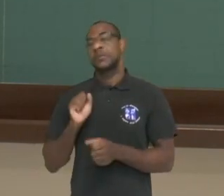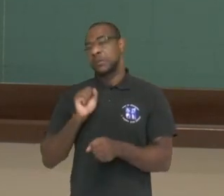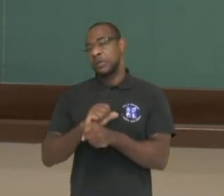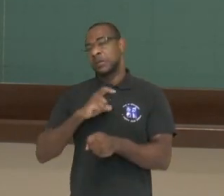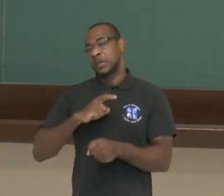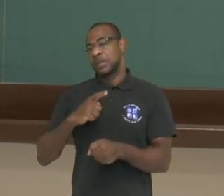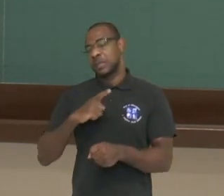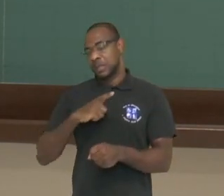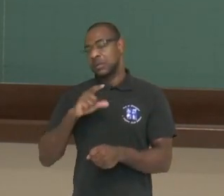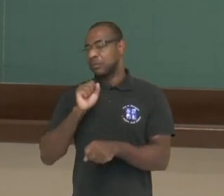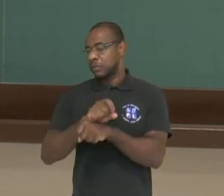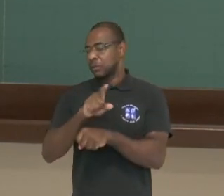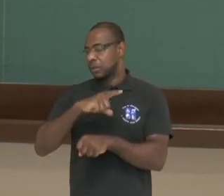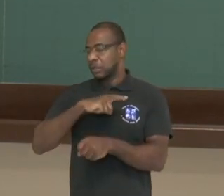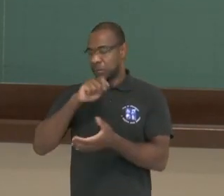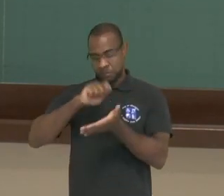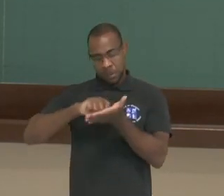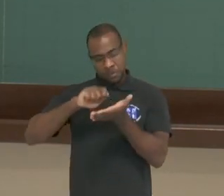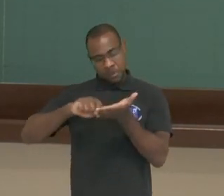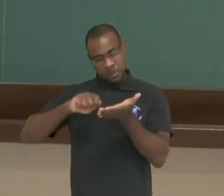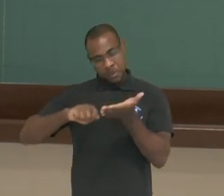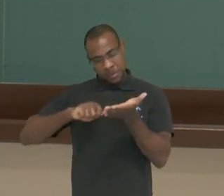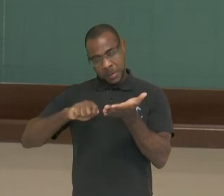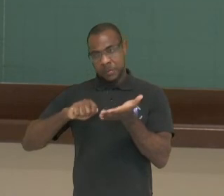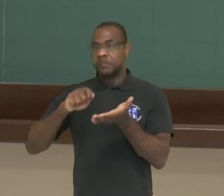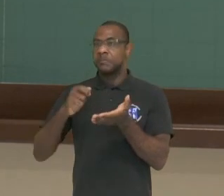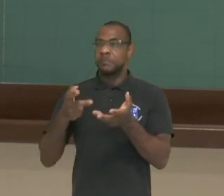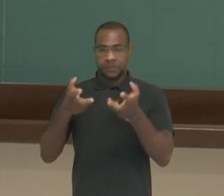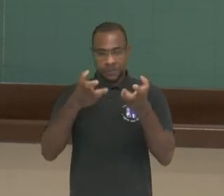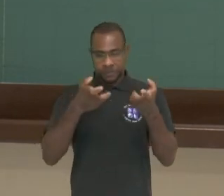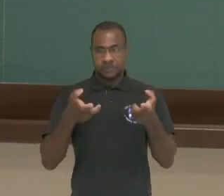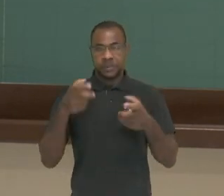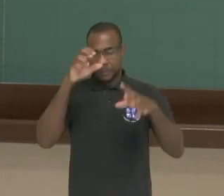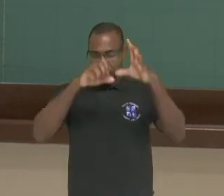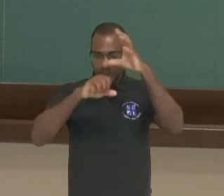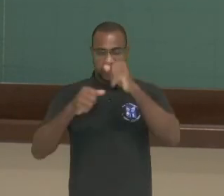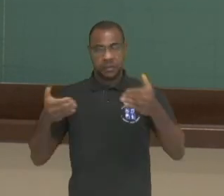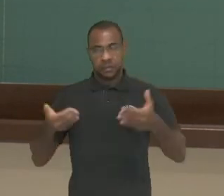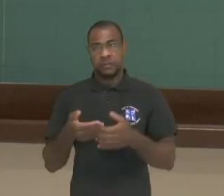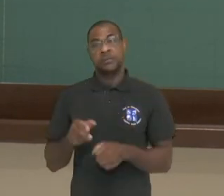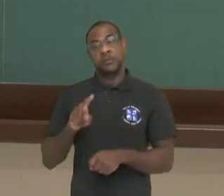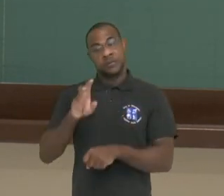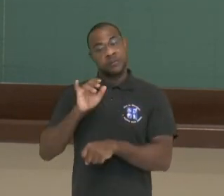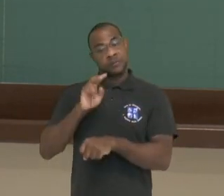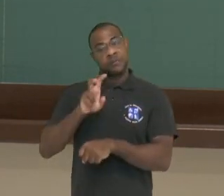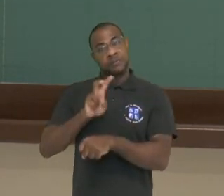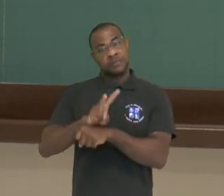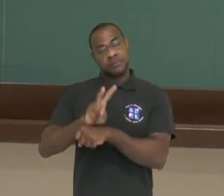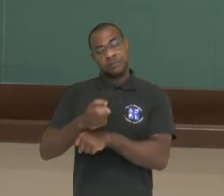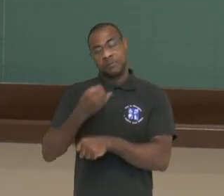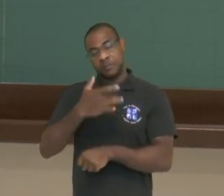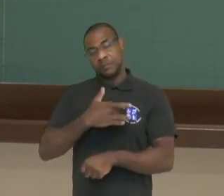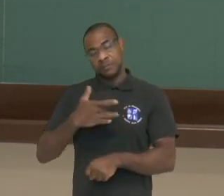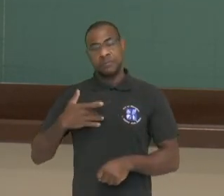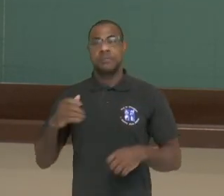anotações. Eu gostei muito de estar aqui com você e espero que você fique bem até breve.